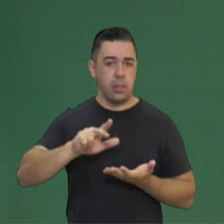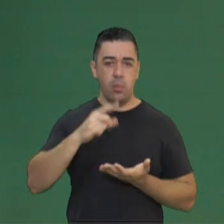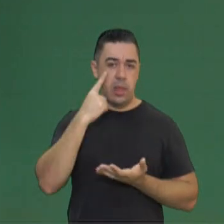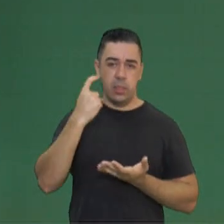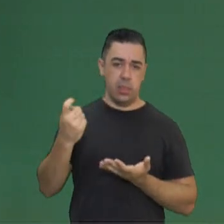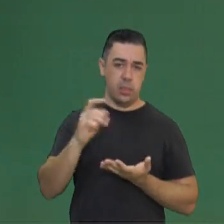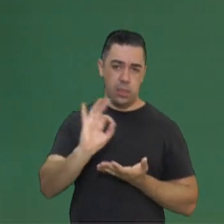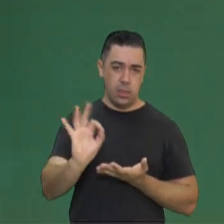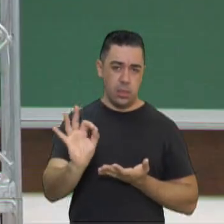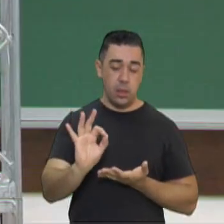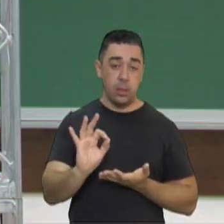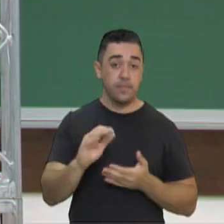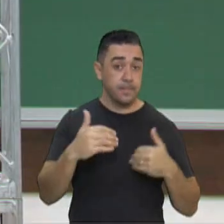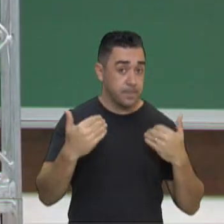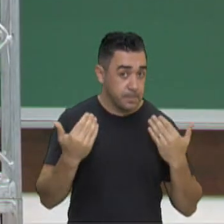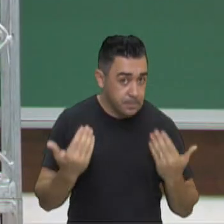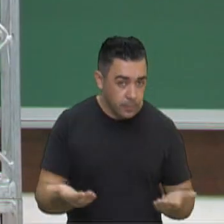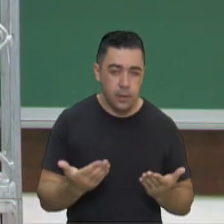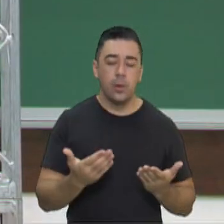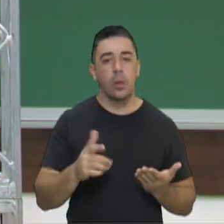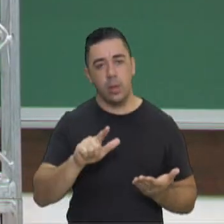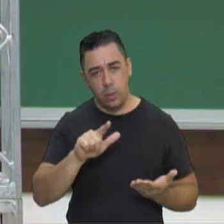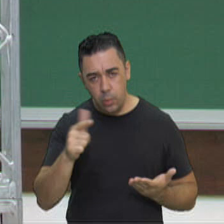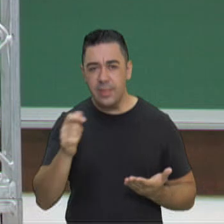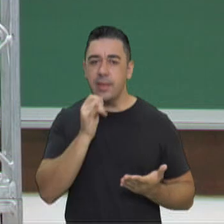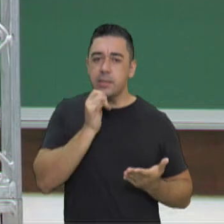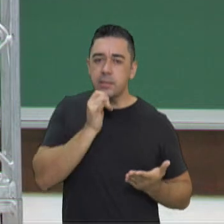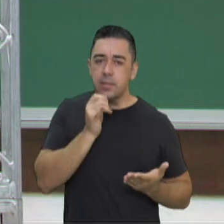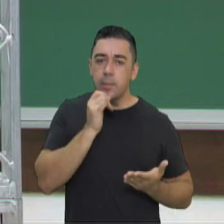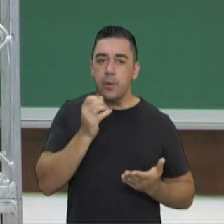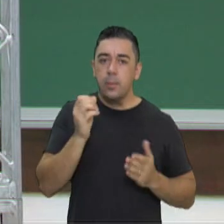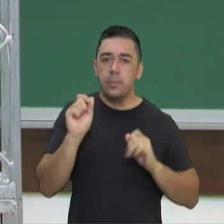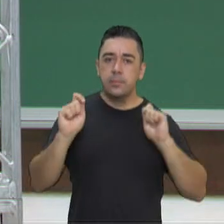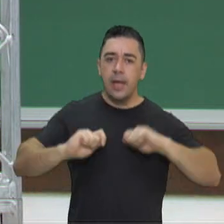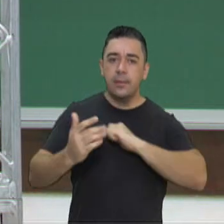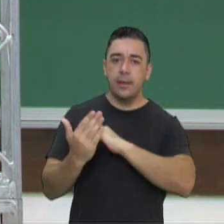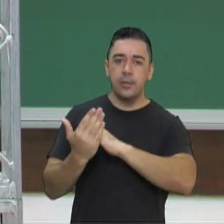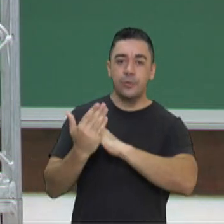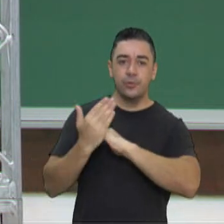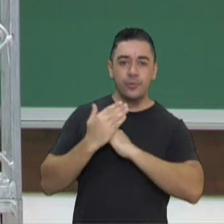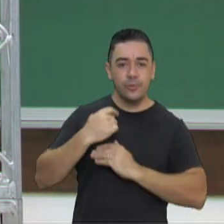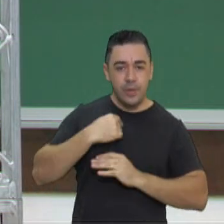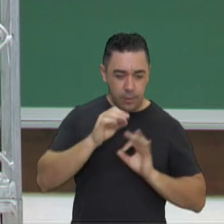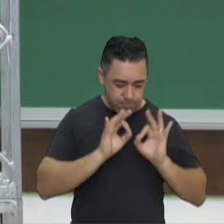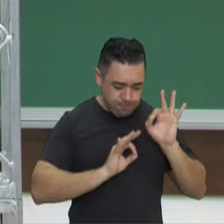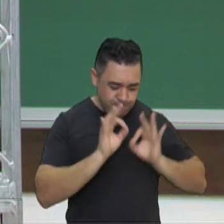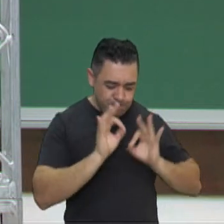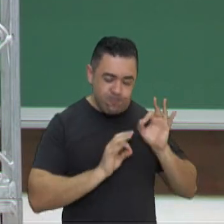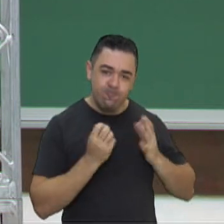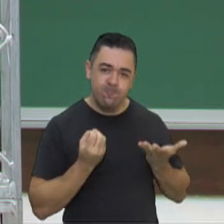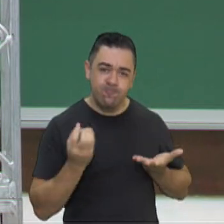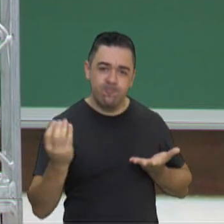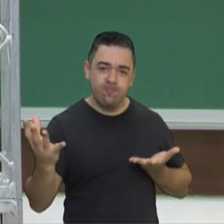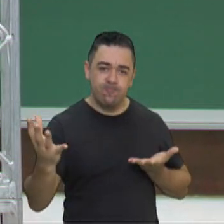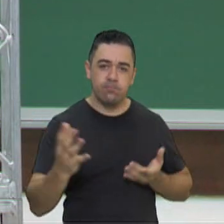interessante, né? Então, é mais um exemplo de como a previsão pode ajudar na programação dessa